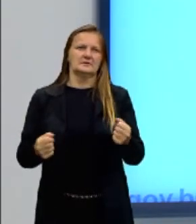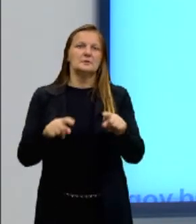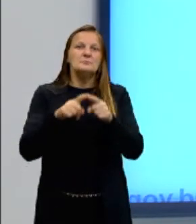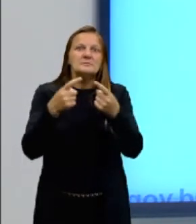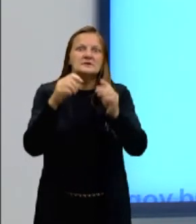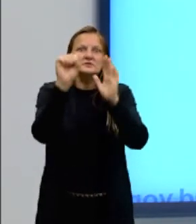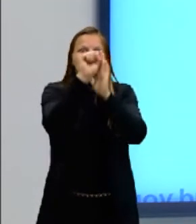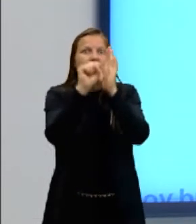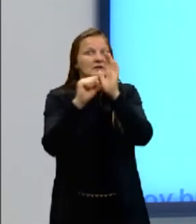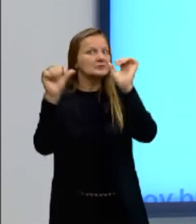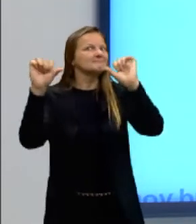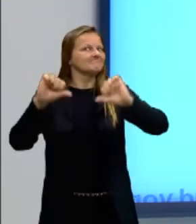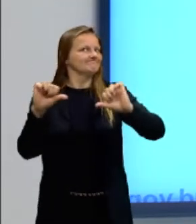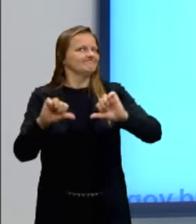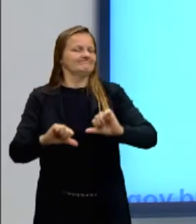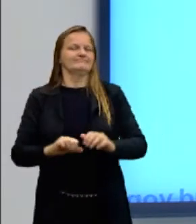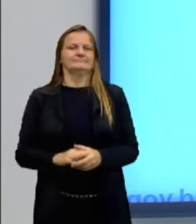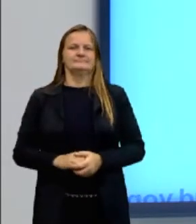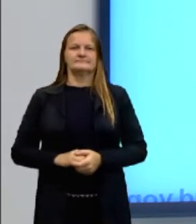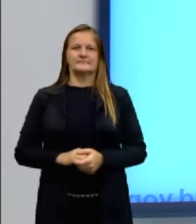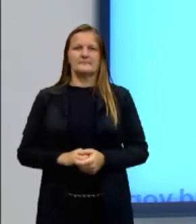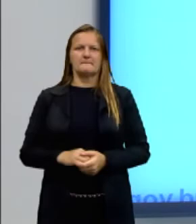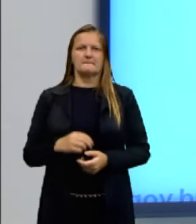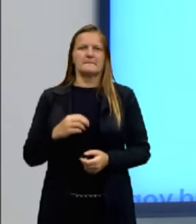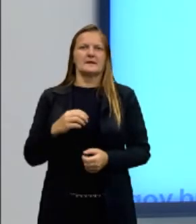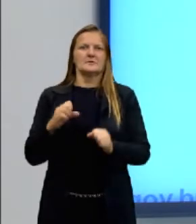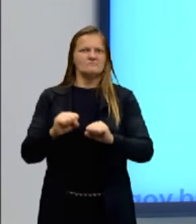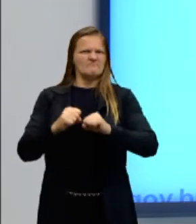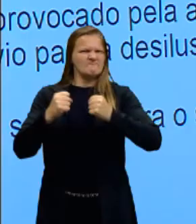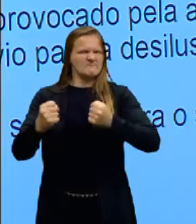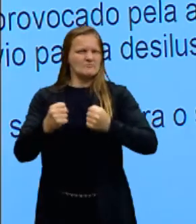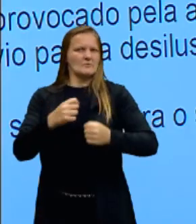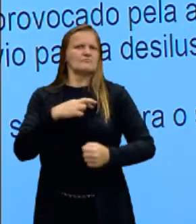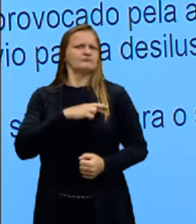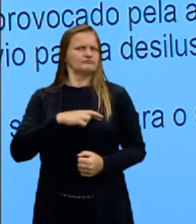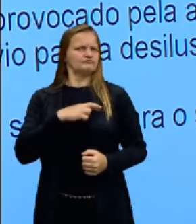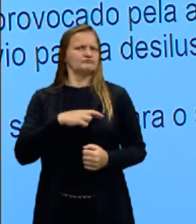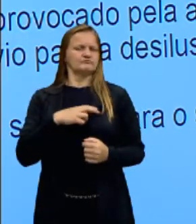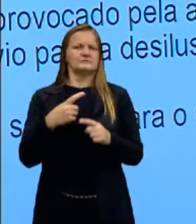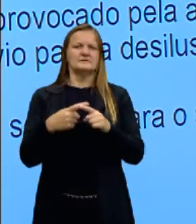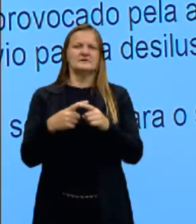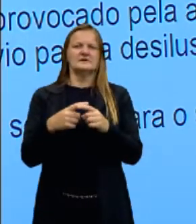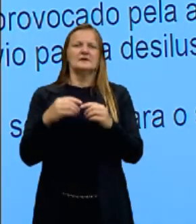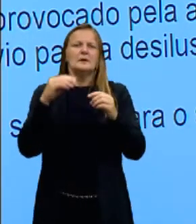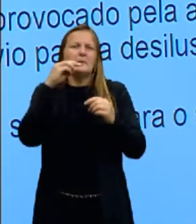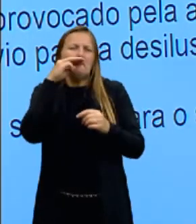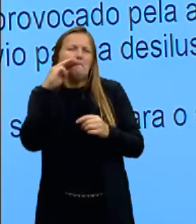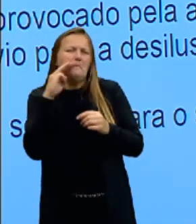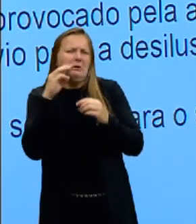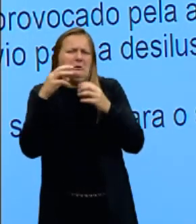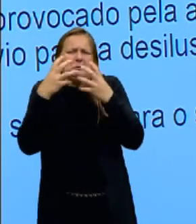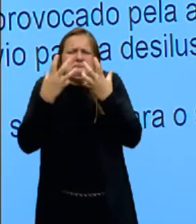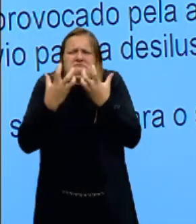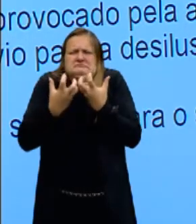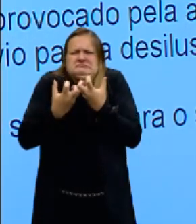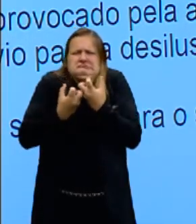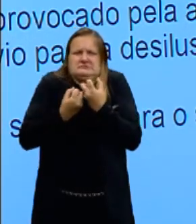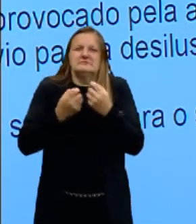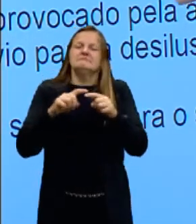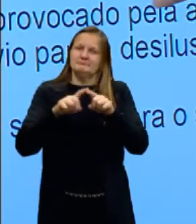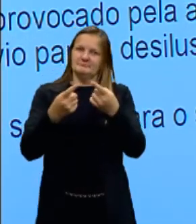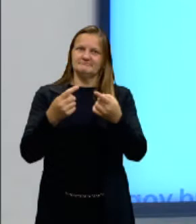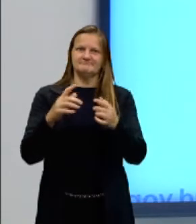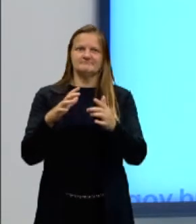muito do mal-do-século né e não do ultra-romantismo se fosse uma poesia pouco mais dramática talvez por ele poderia ser a de